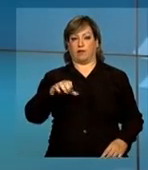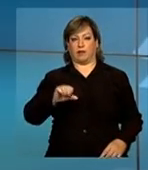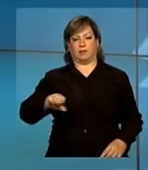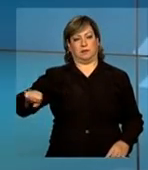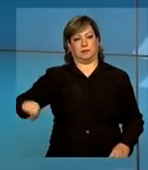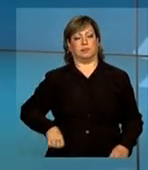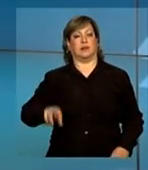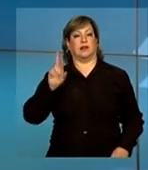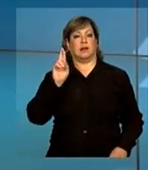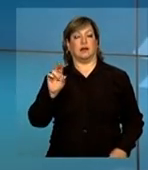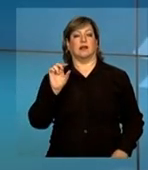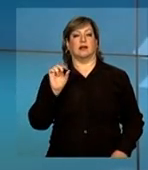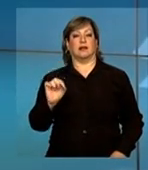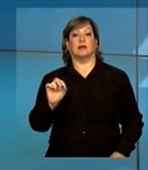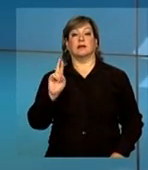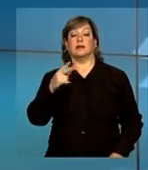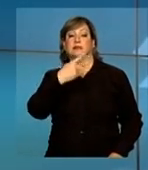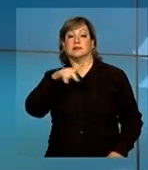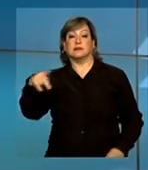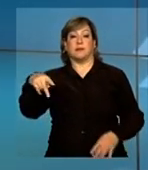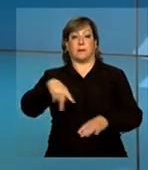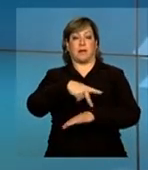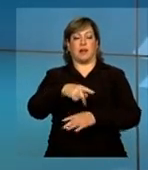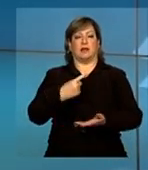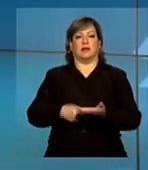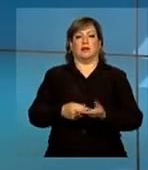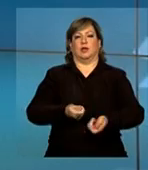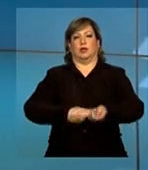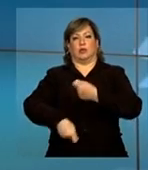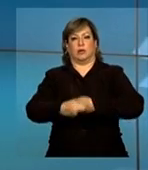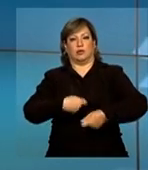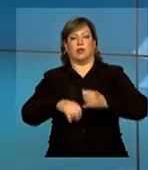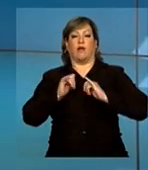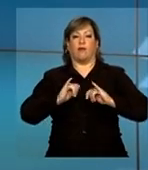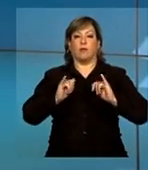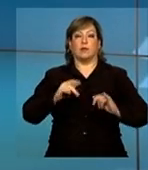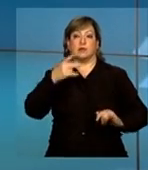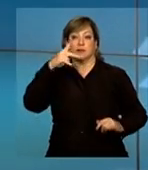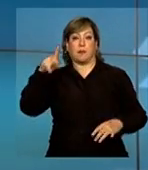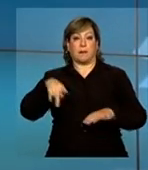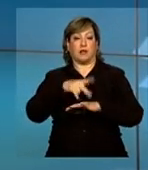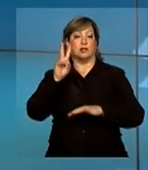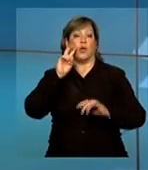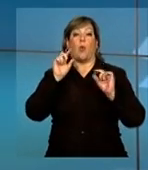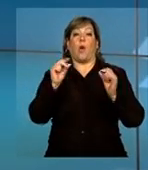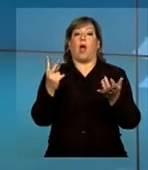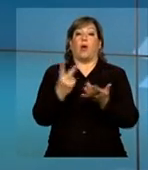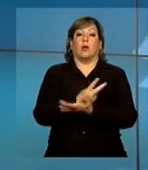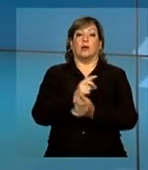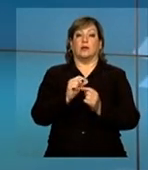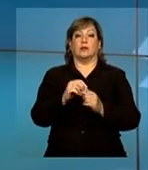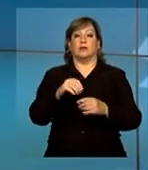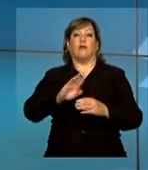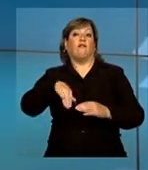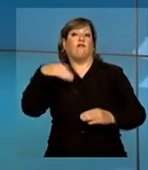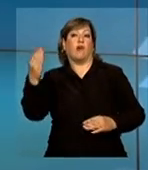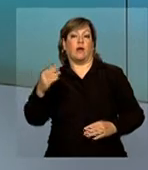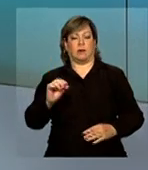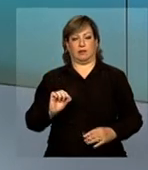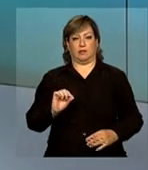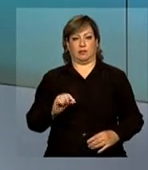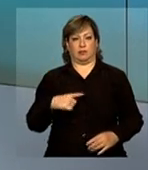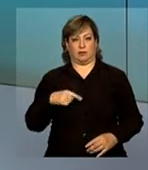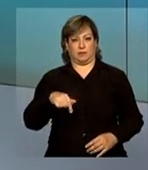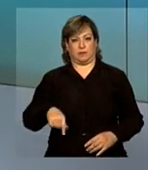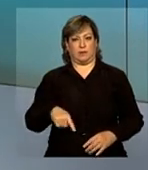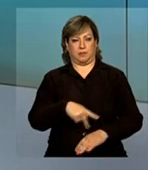são os responsáveis por representar, negociar e informar os seus países sobre o que acontece no exterior. E